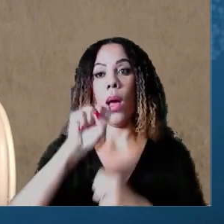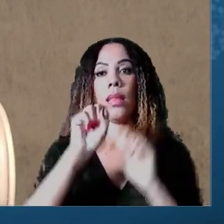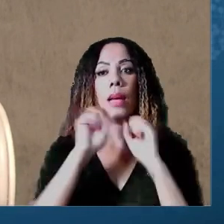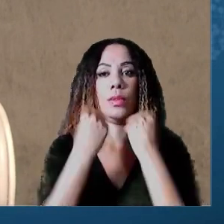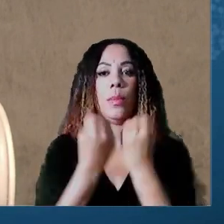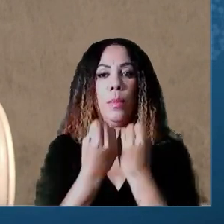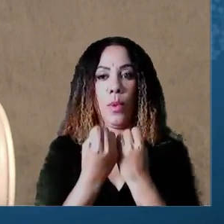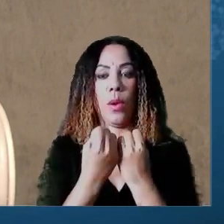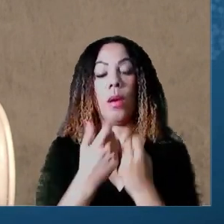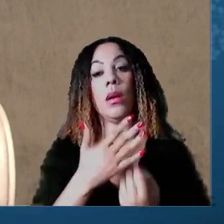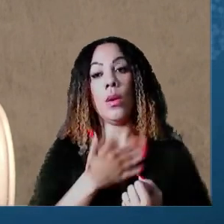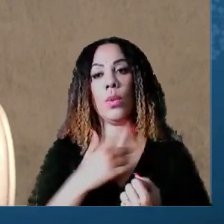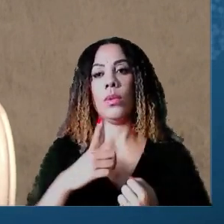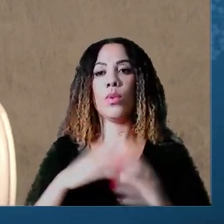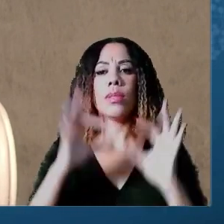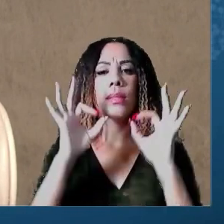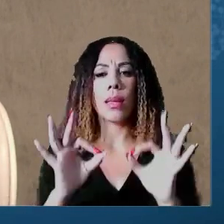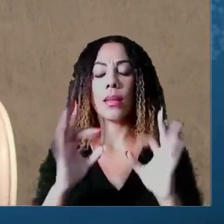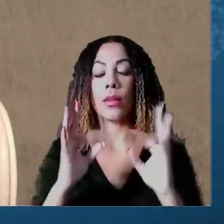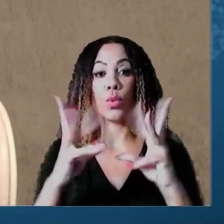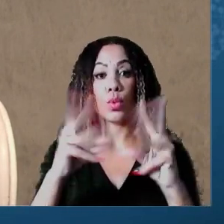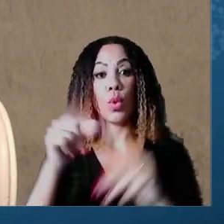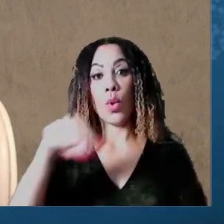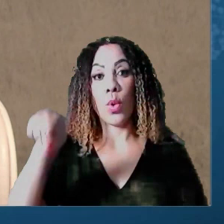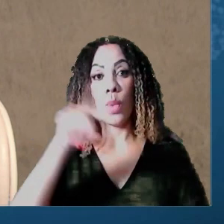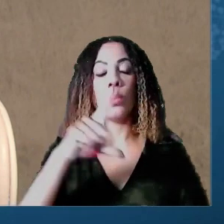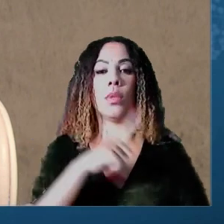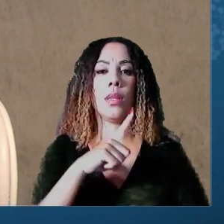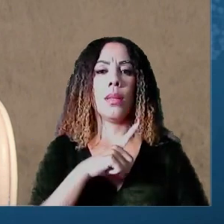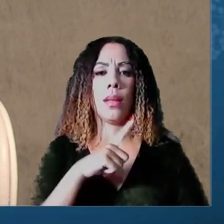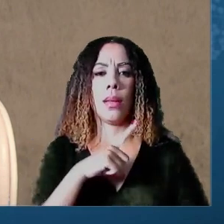simpósio. Eu tenho certeza que todos aqui estão